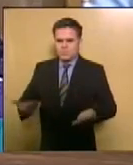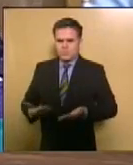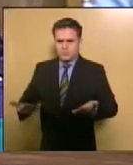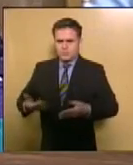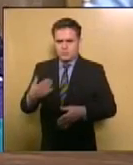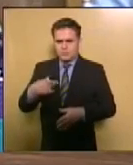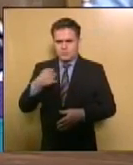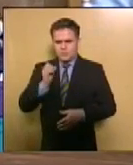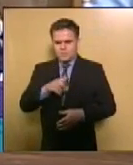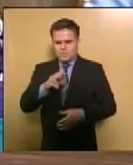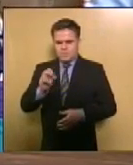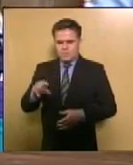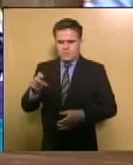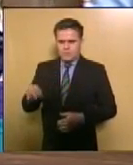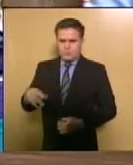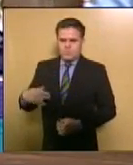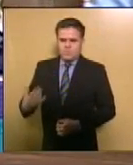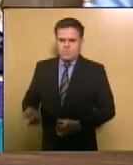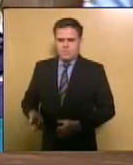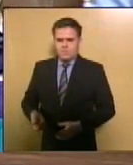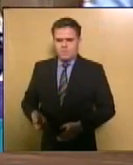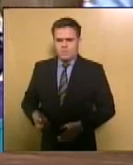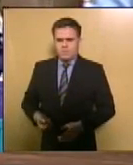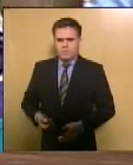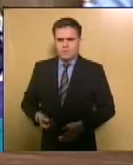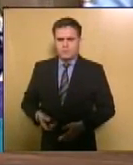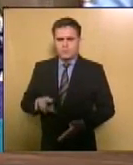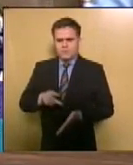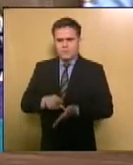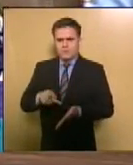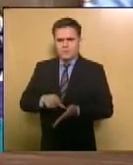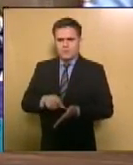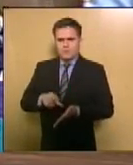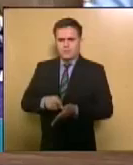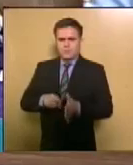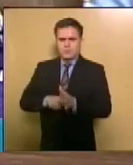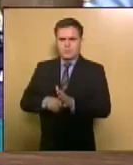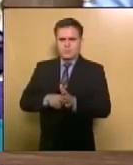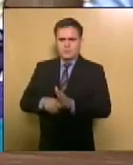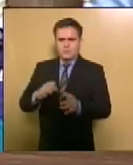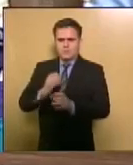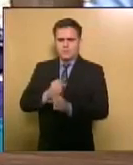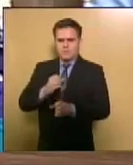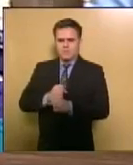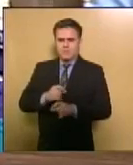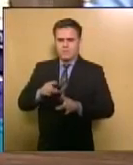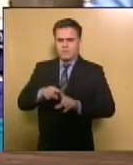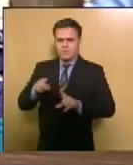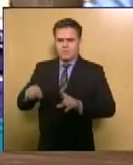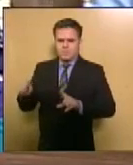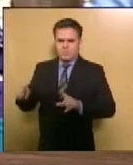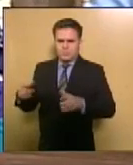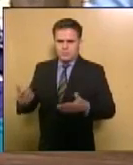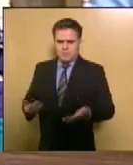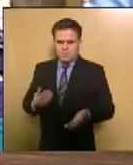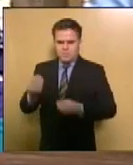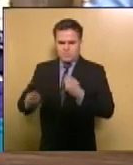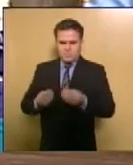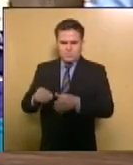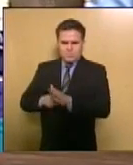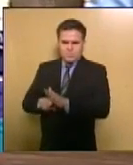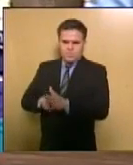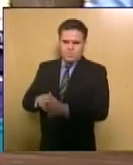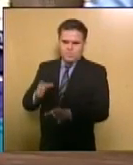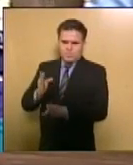eu posso falar cientificamente falando através de dados estatísticos de estudos dos inquéritos e das